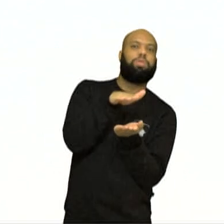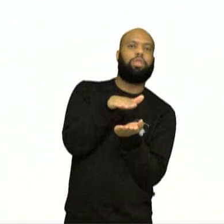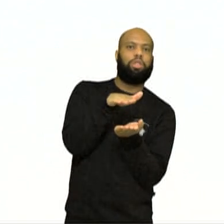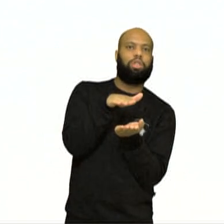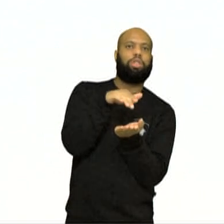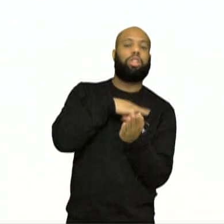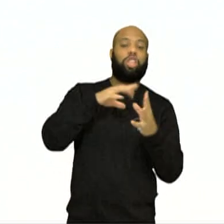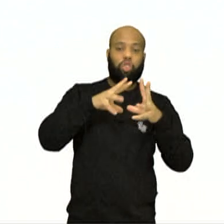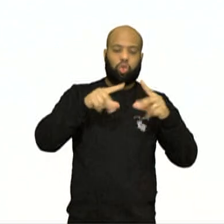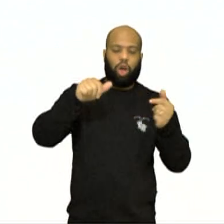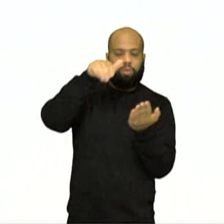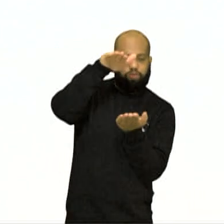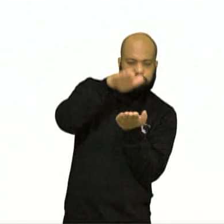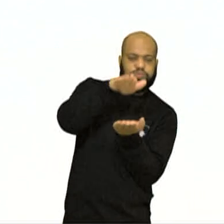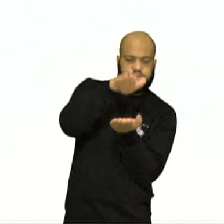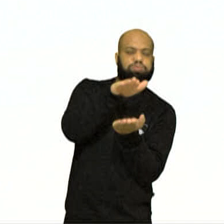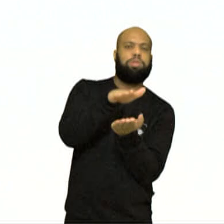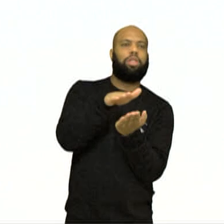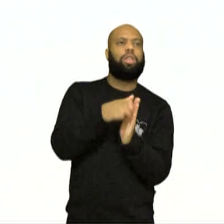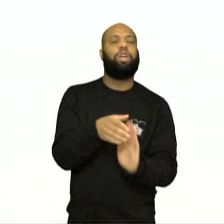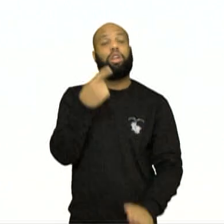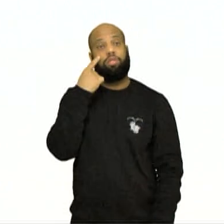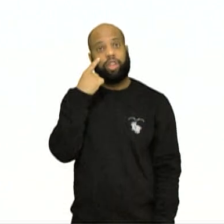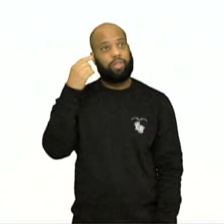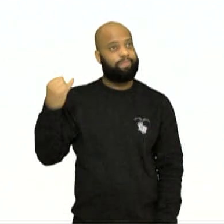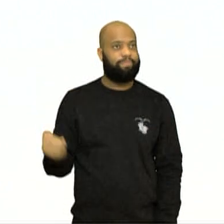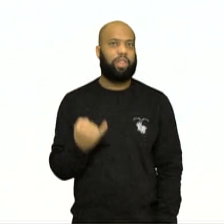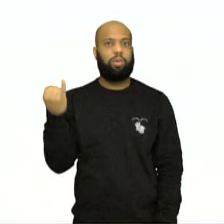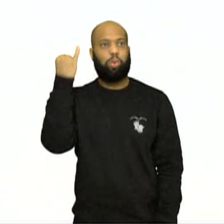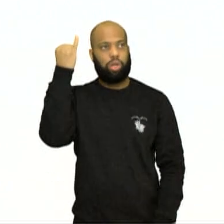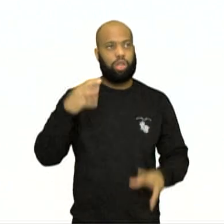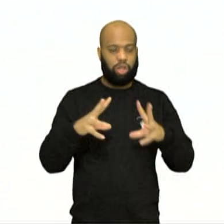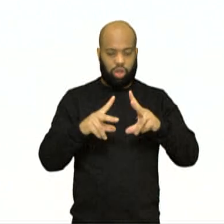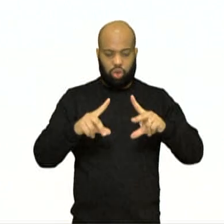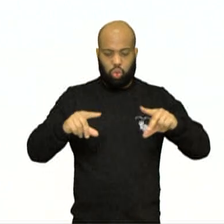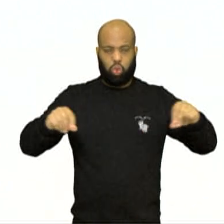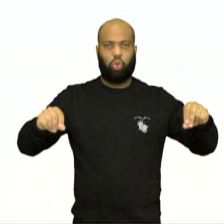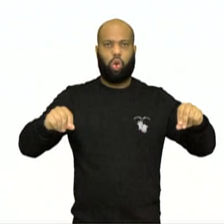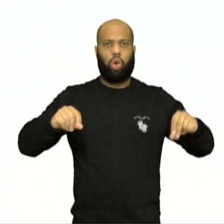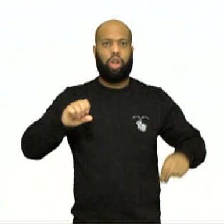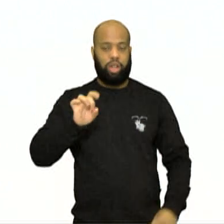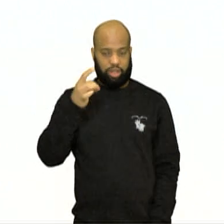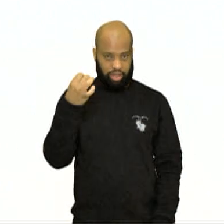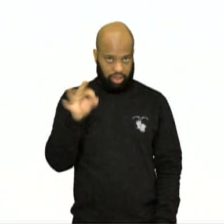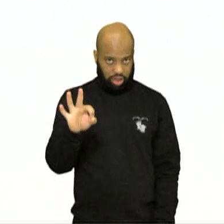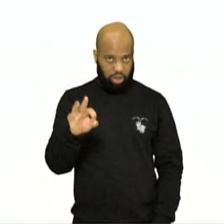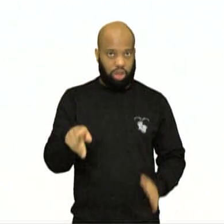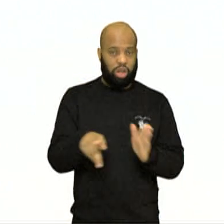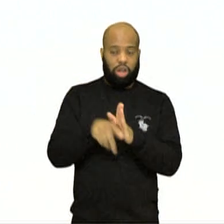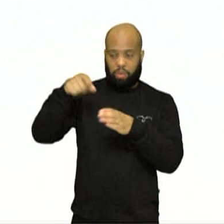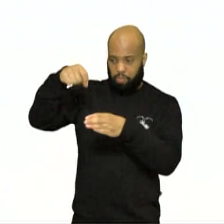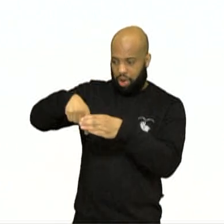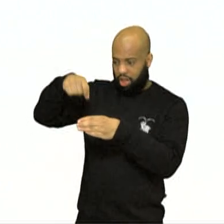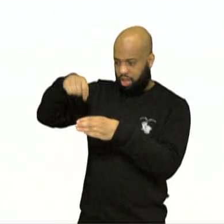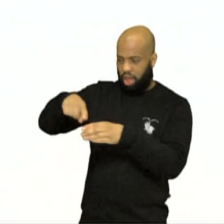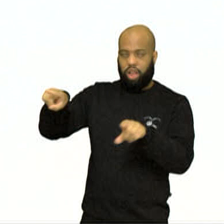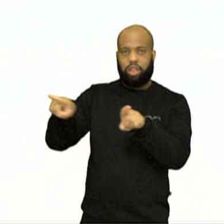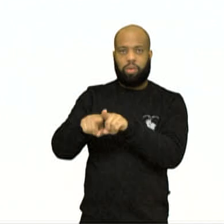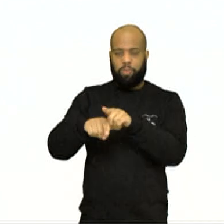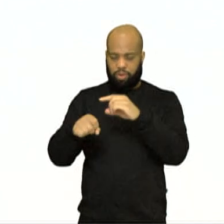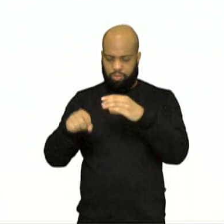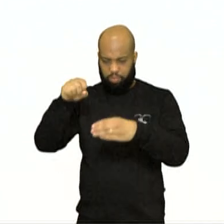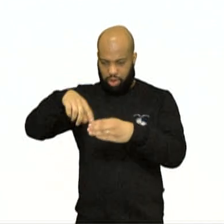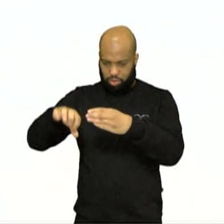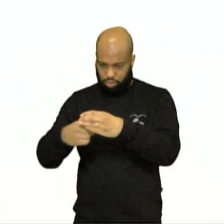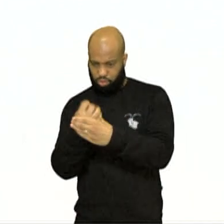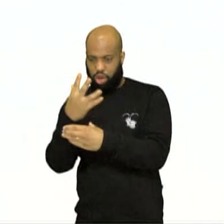seus grãos. Então nós estamos vendo a importância do solo para o plantio, para a colheita dos alimentos,